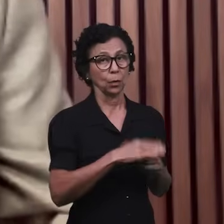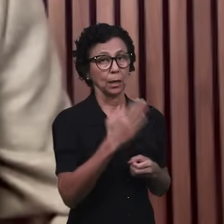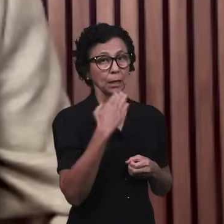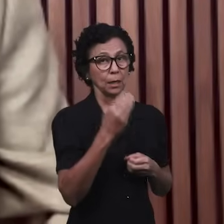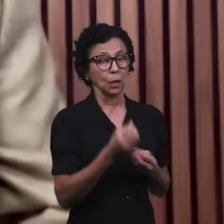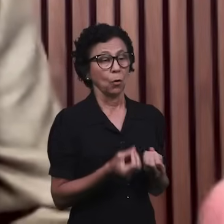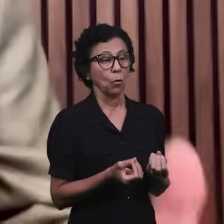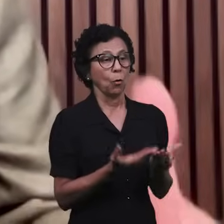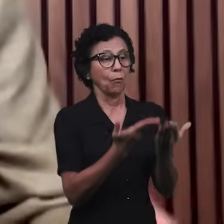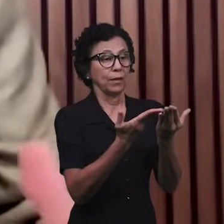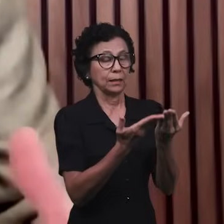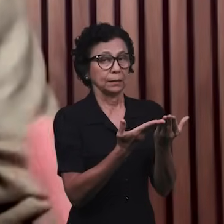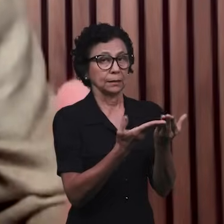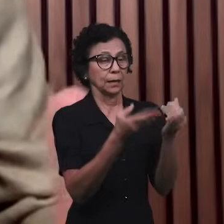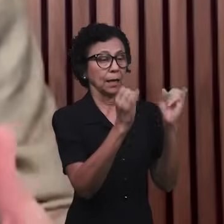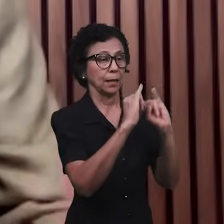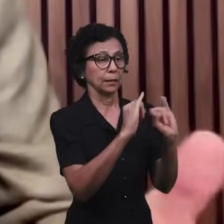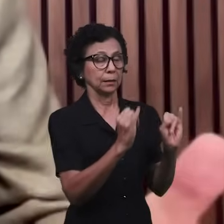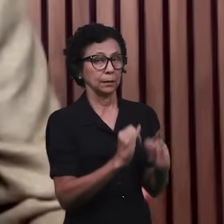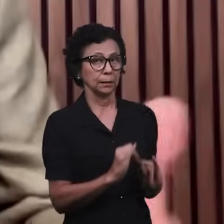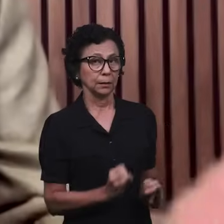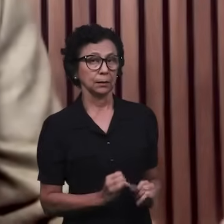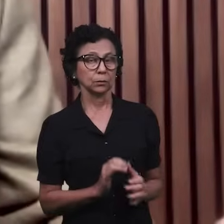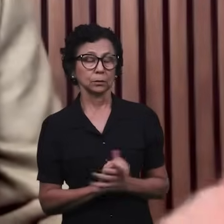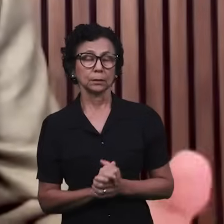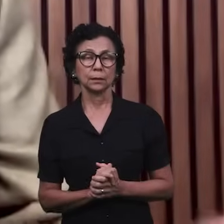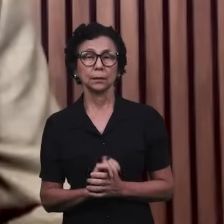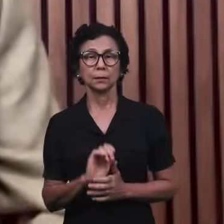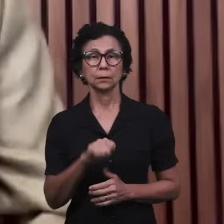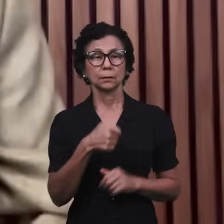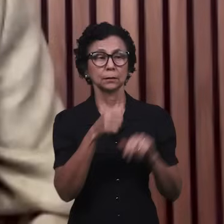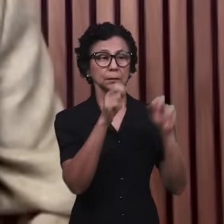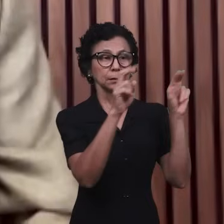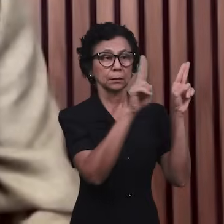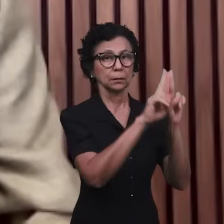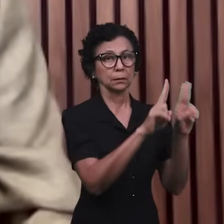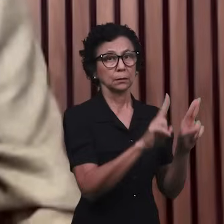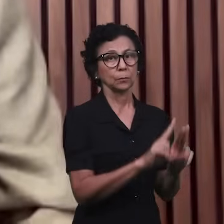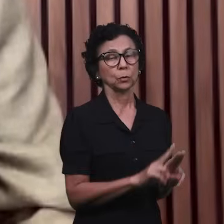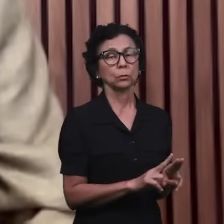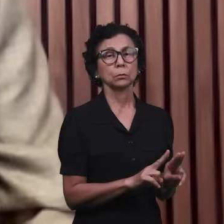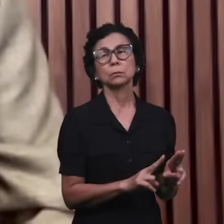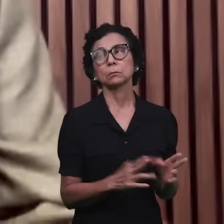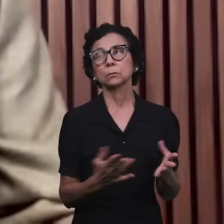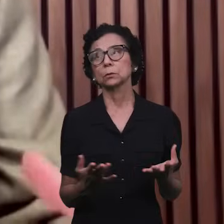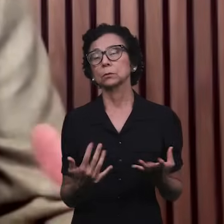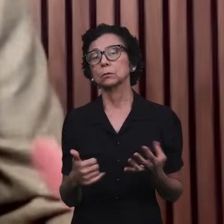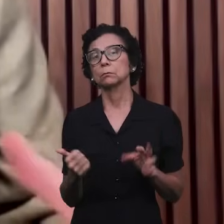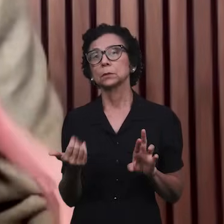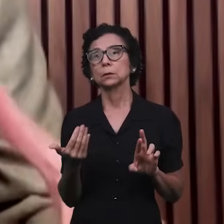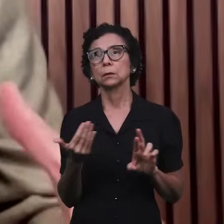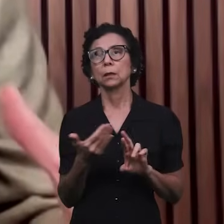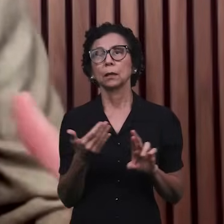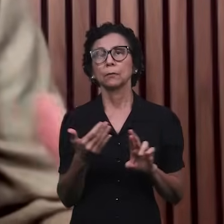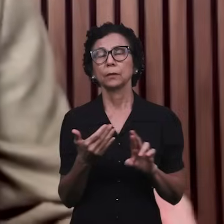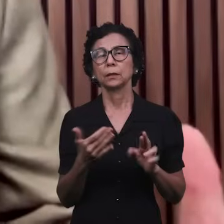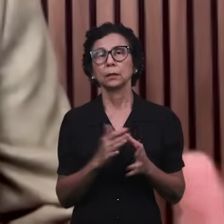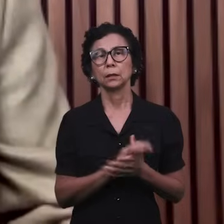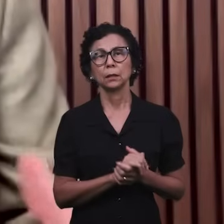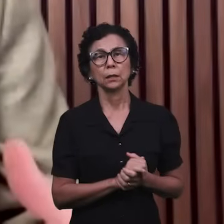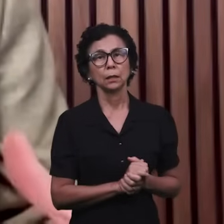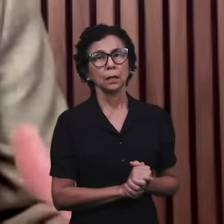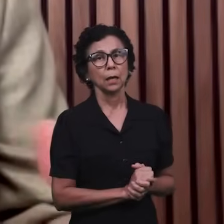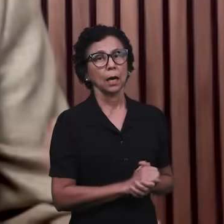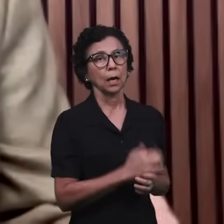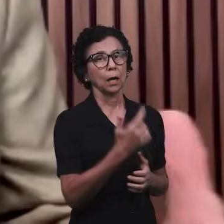aos ídolos. Tanto é que o nome Nabucodonosor, como acabou de ser dito pelo pastor, era um nome que fazia